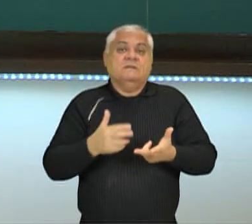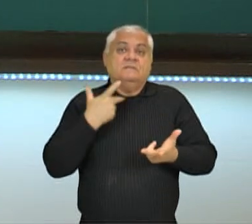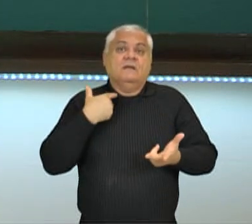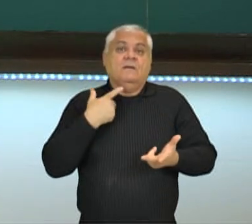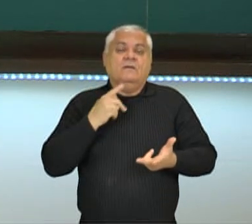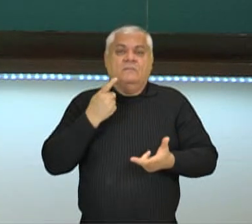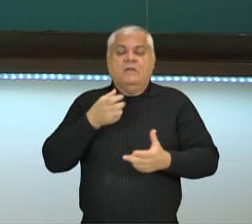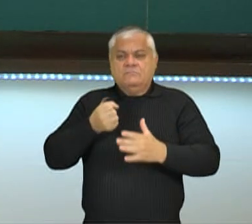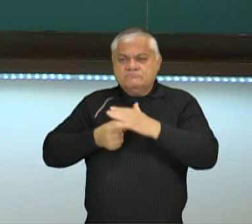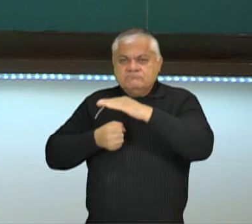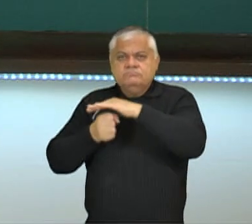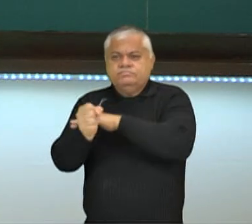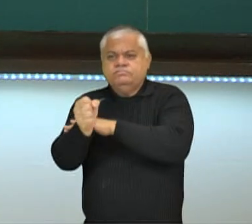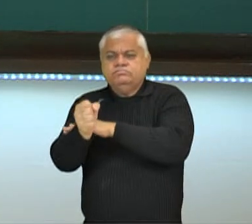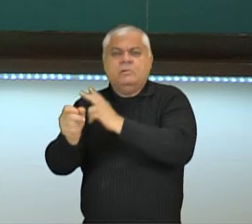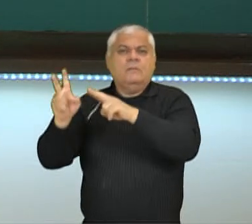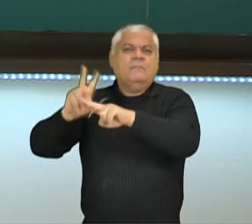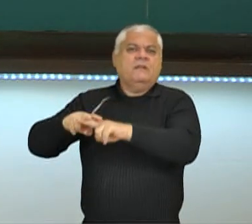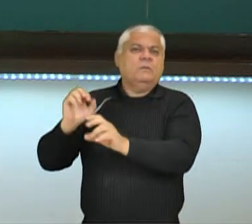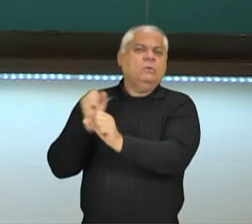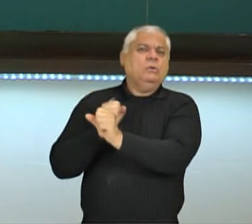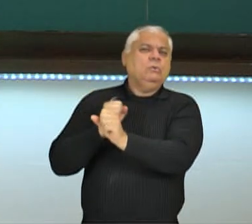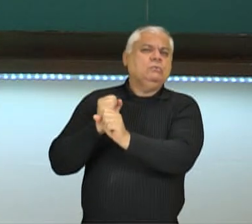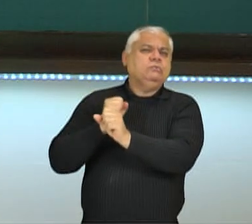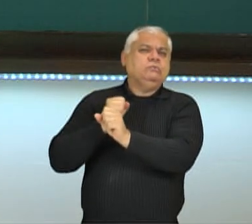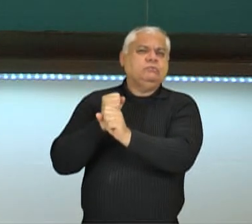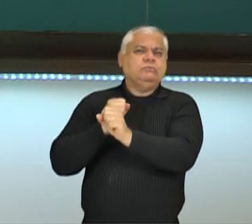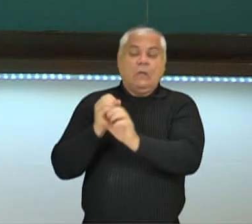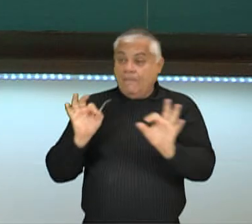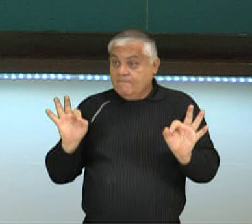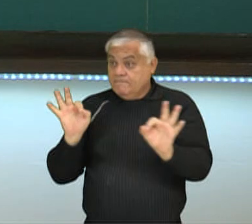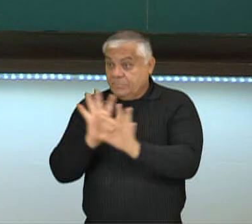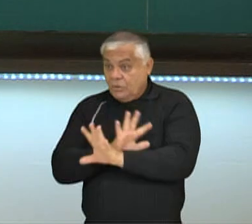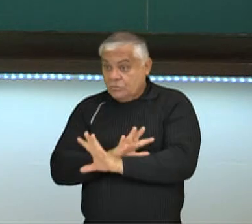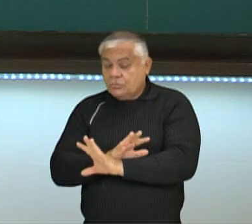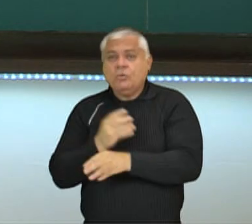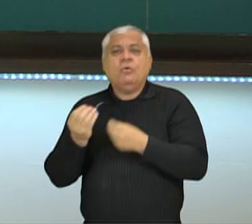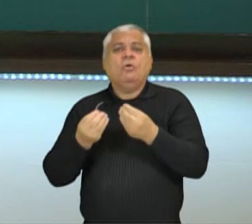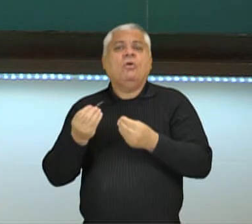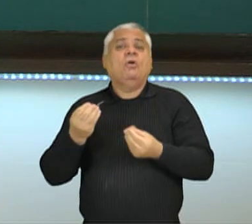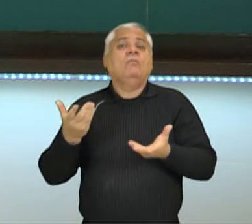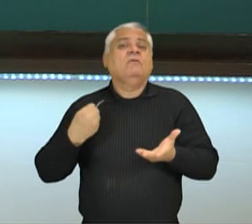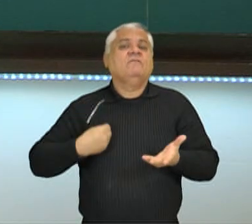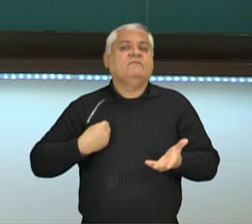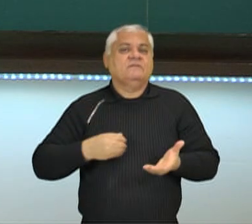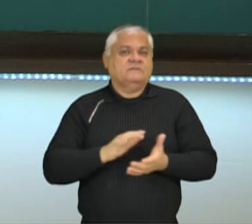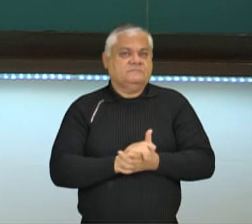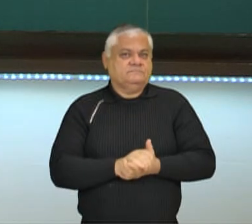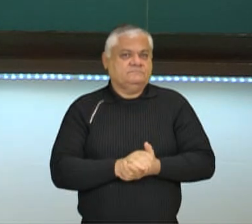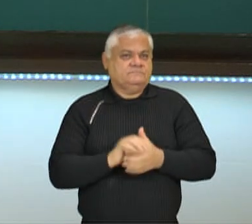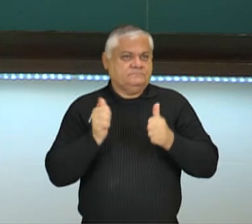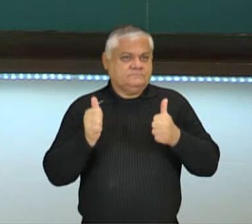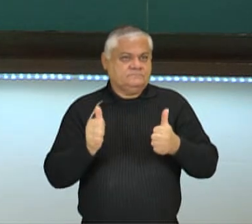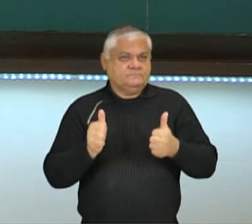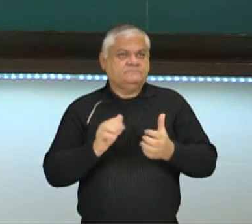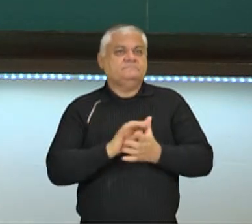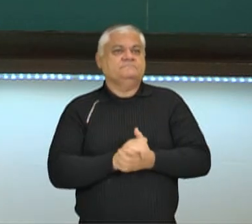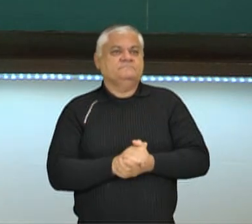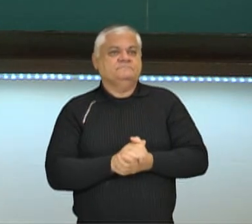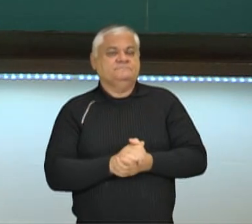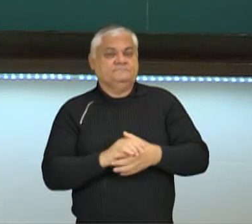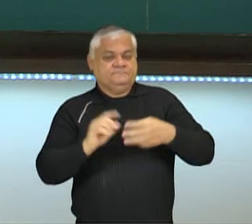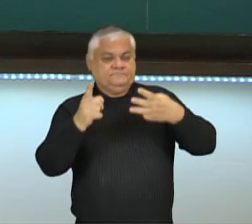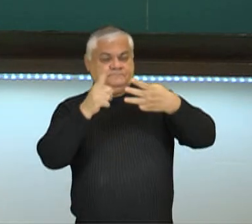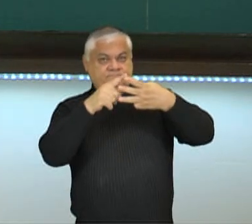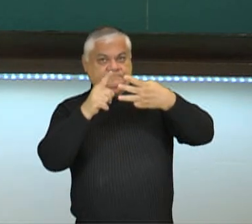paga a dívida, como é que fica depois, né? Aqui no nosso país. Acho que vale a gente refletir. Beleza? Tenho aqui